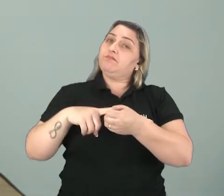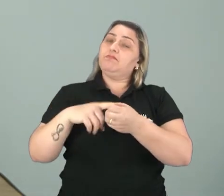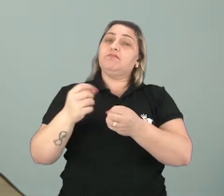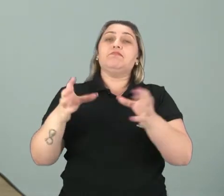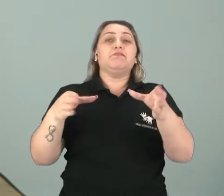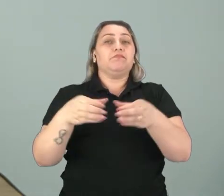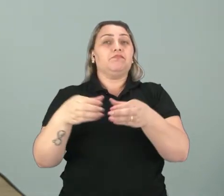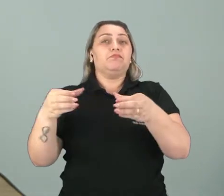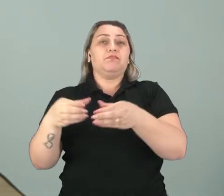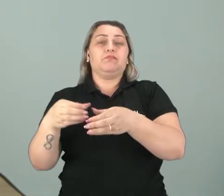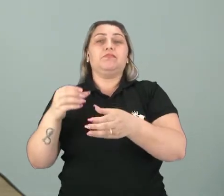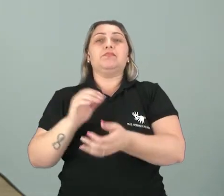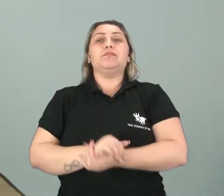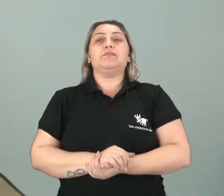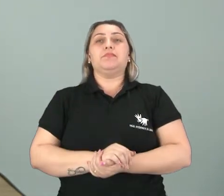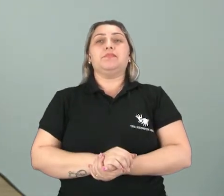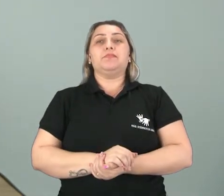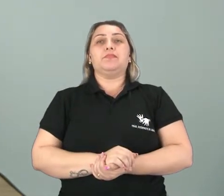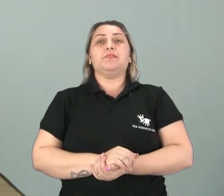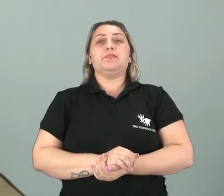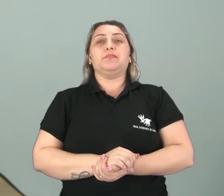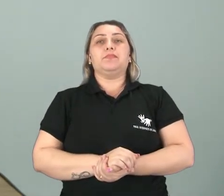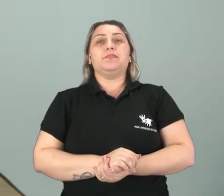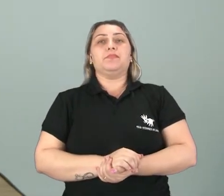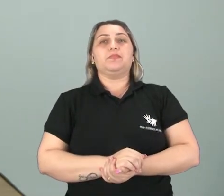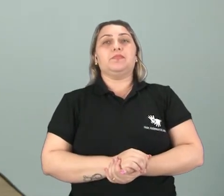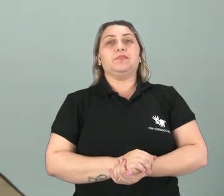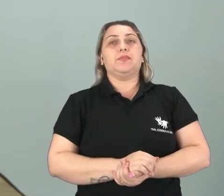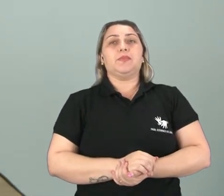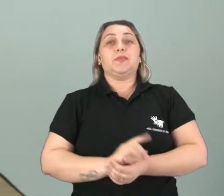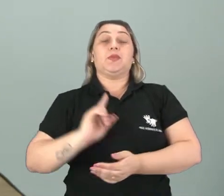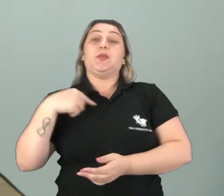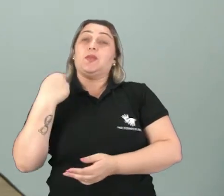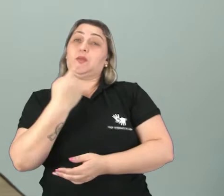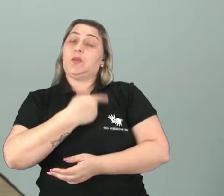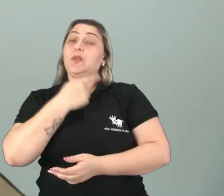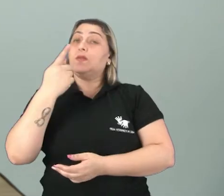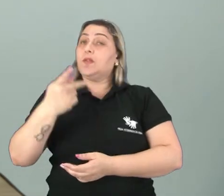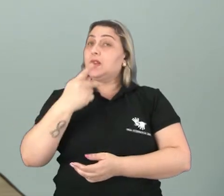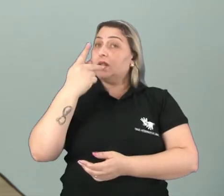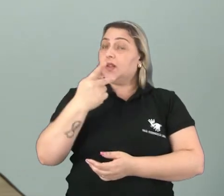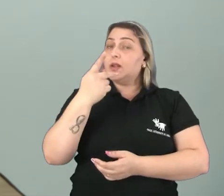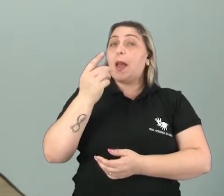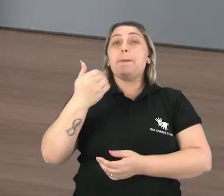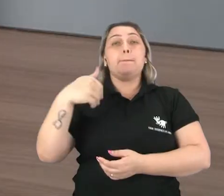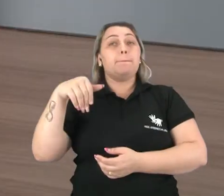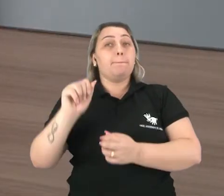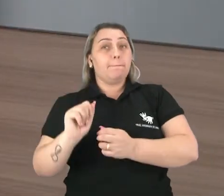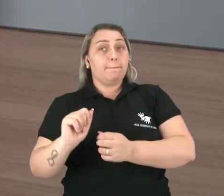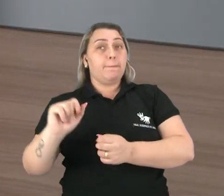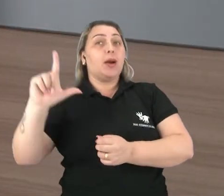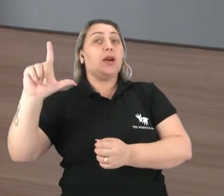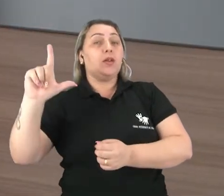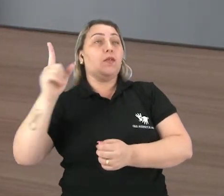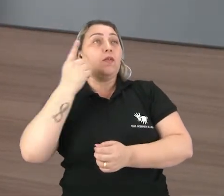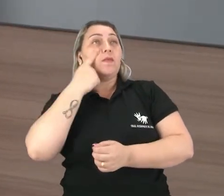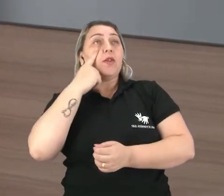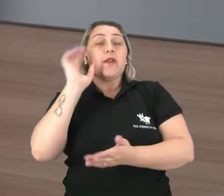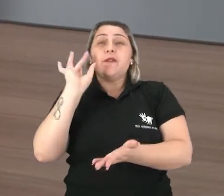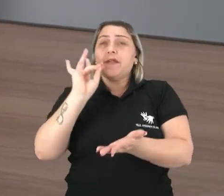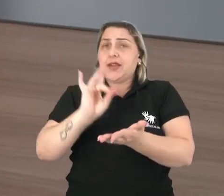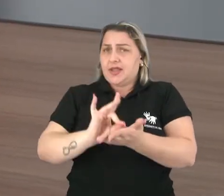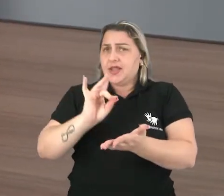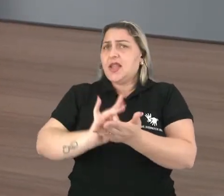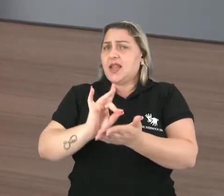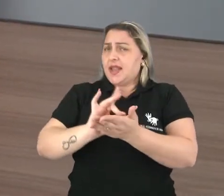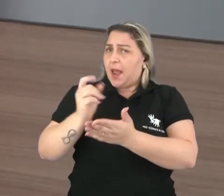na coleção comigo? Vamos para a coleção que nós dissemos que era a maior. Vamos verificar se realmente